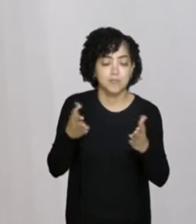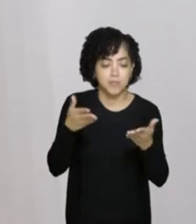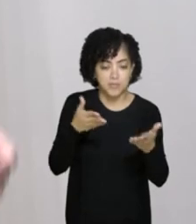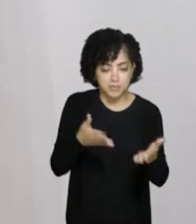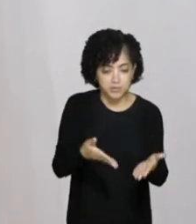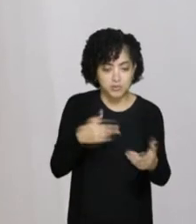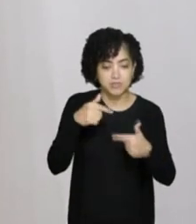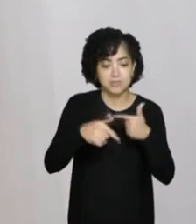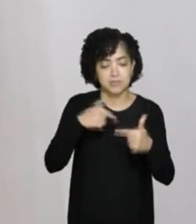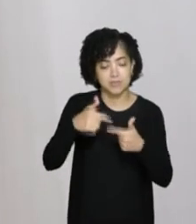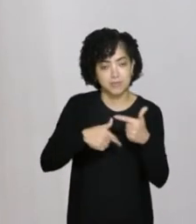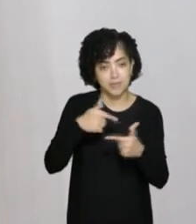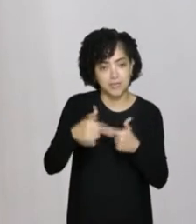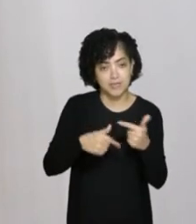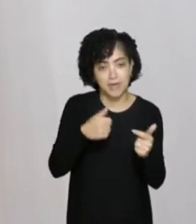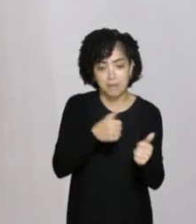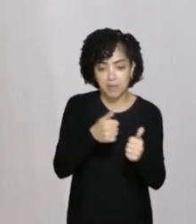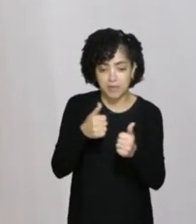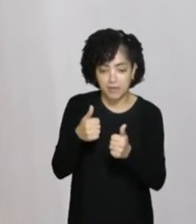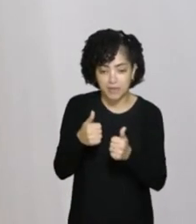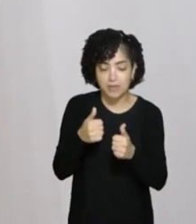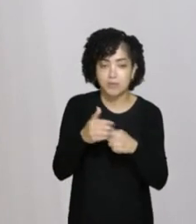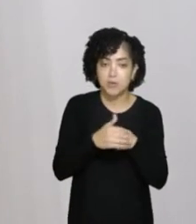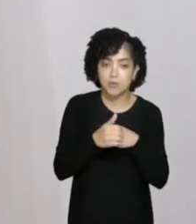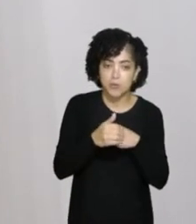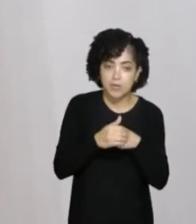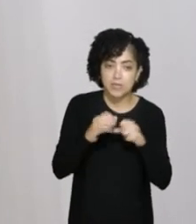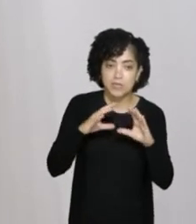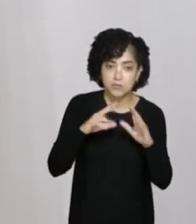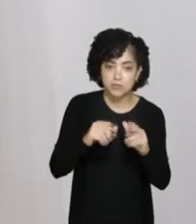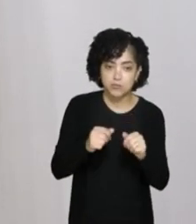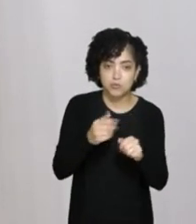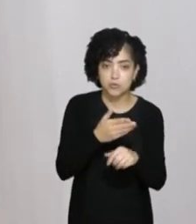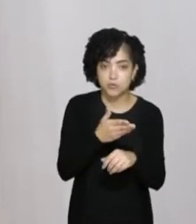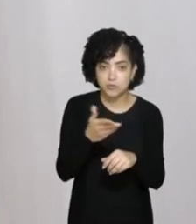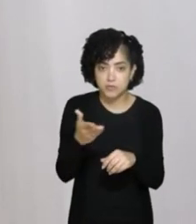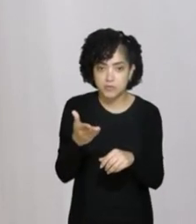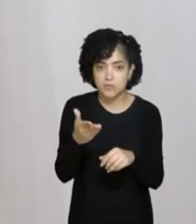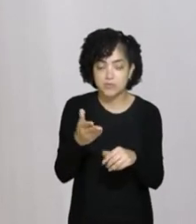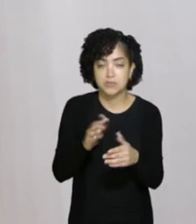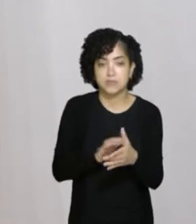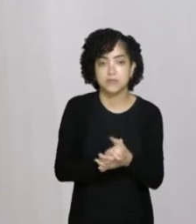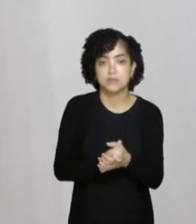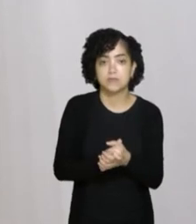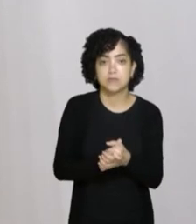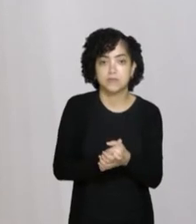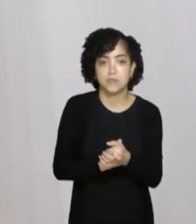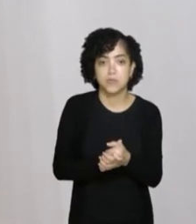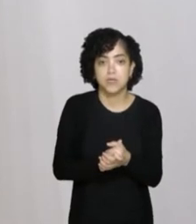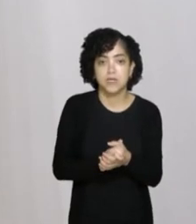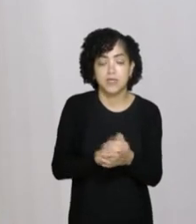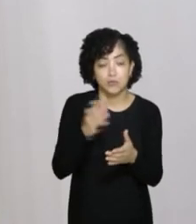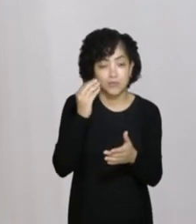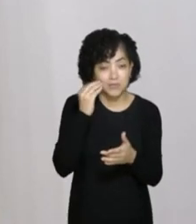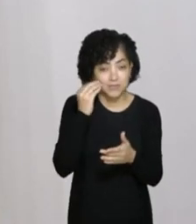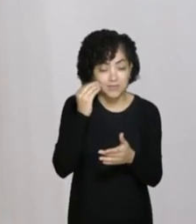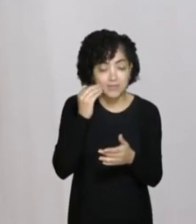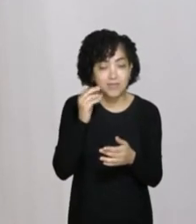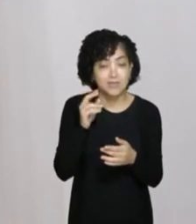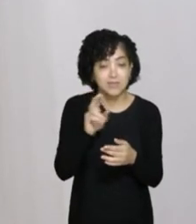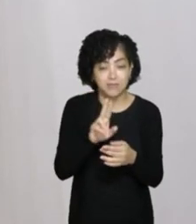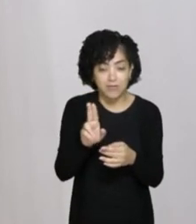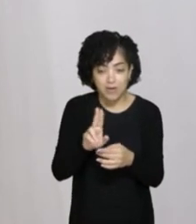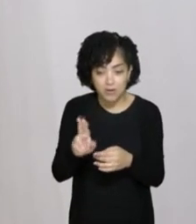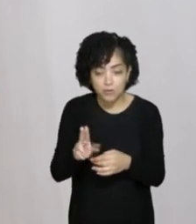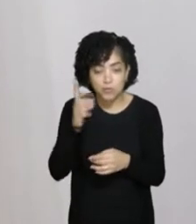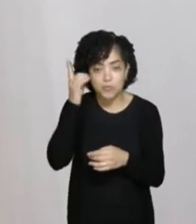trabalho, pelo carinho aí de todos vocês. Quero citar aqui, eu tentei citar todos os deputados do Sul, mas na hora eu